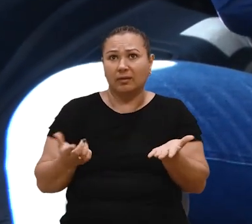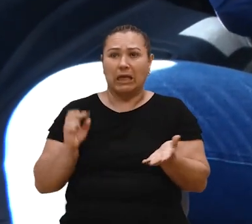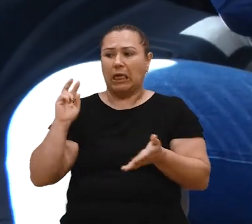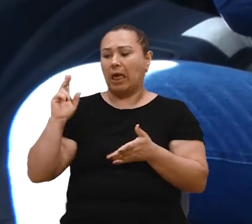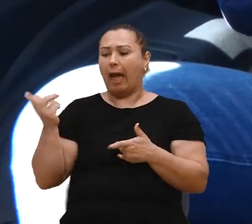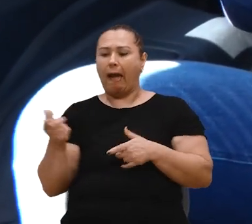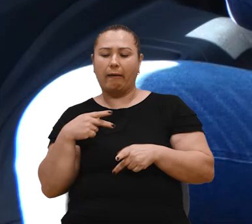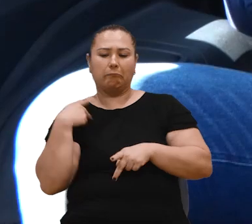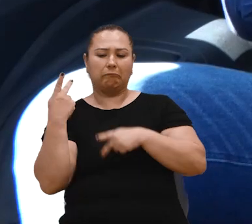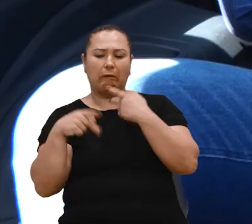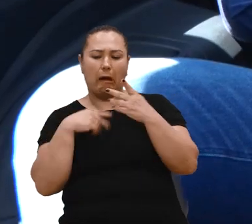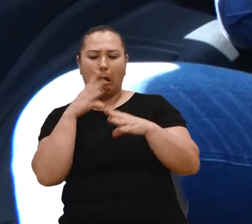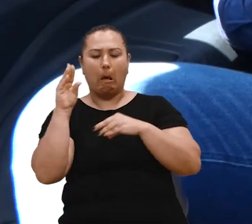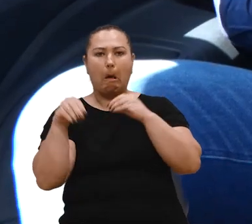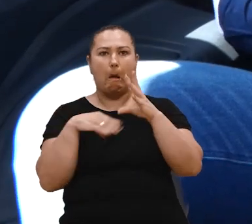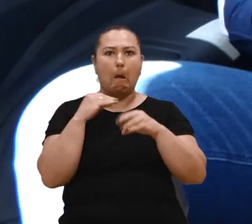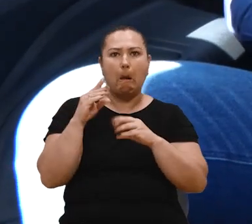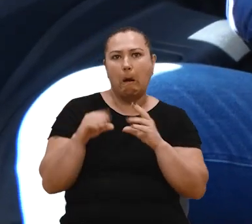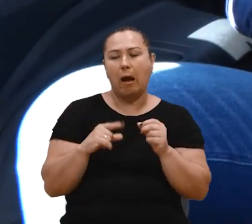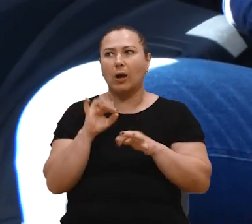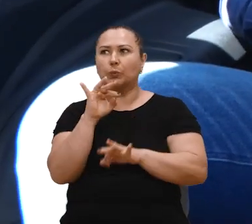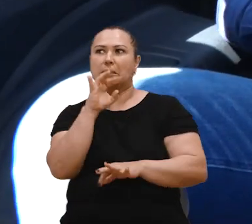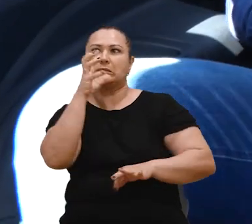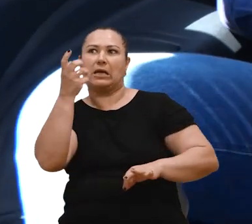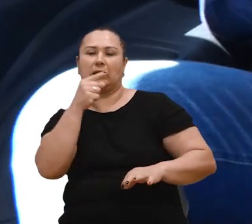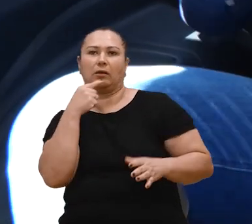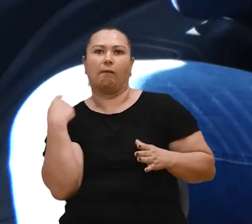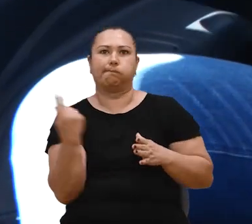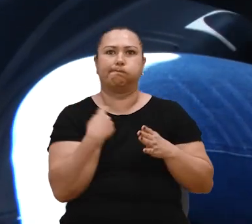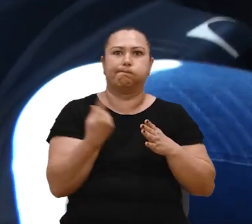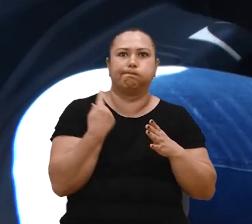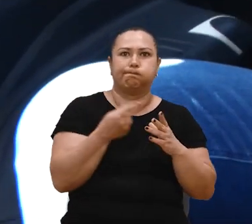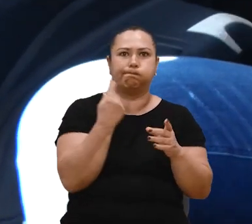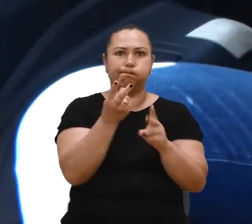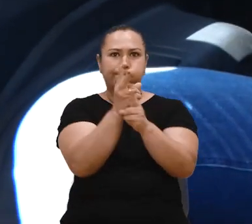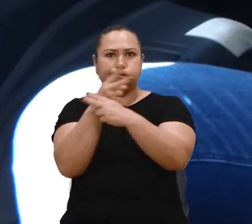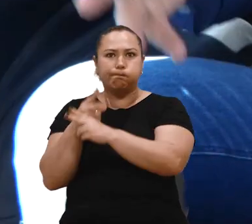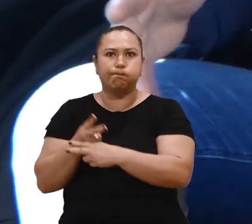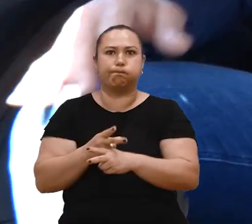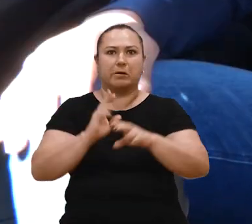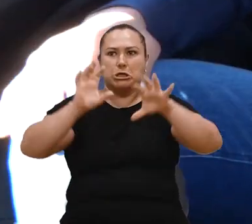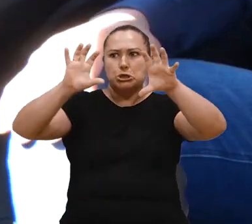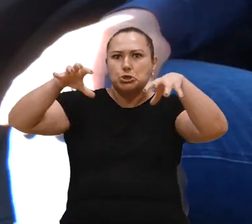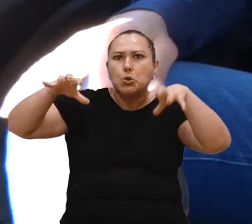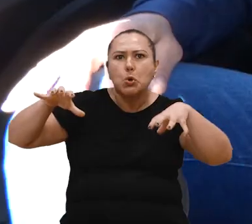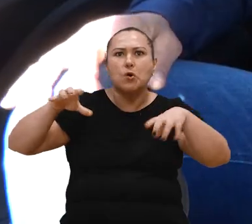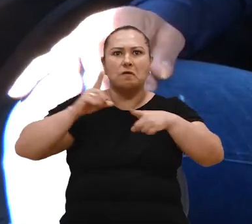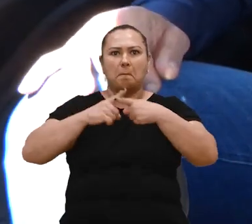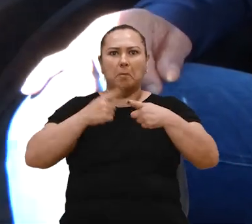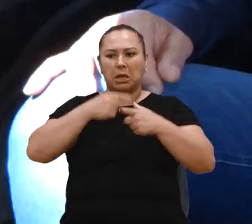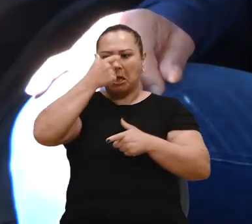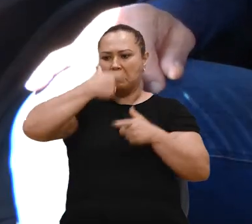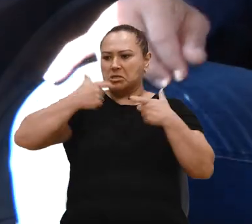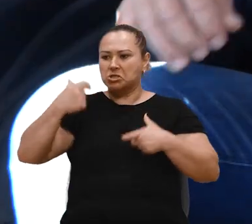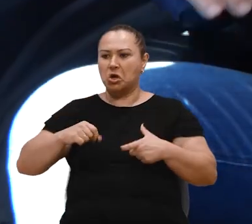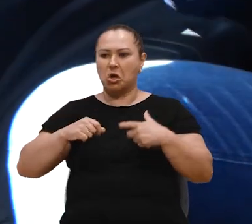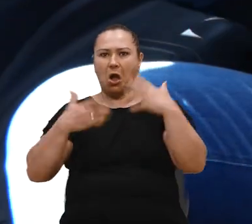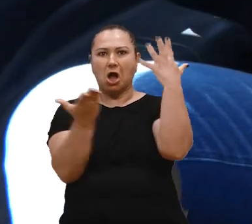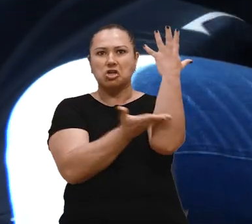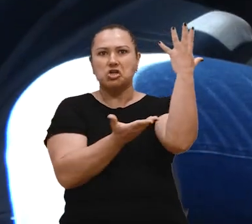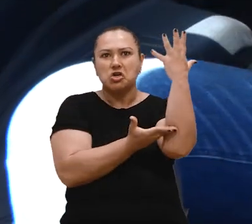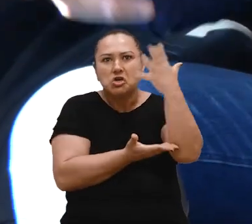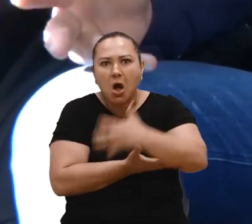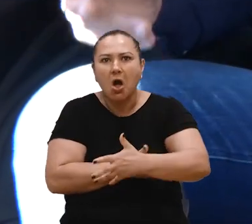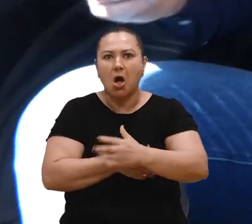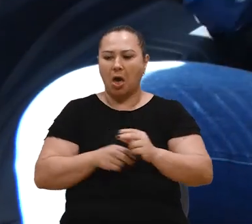aí de vir dizer que está acontecendo furacão, está acontecendo tempestade por causa que o homem desmata, porque o